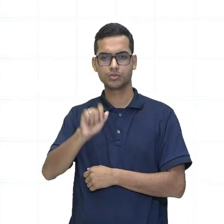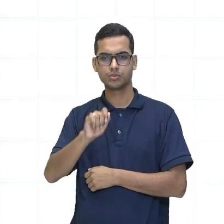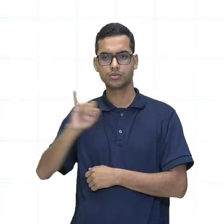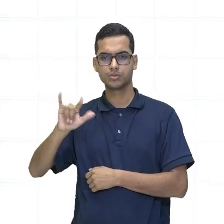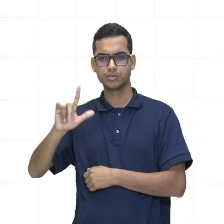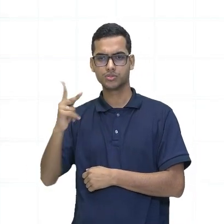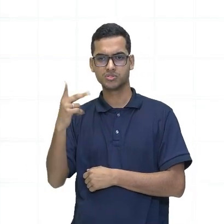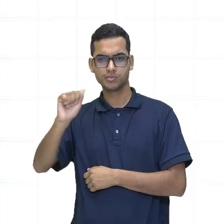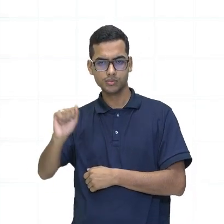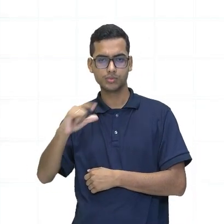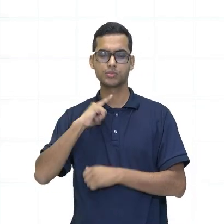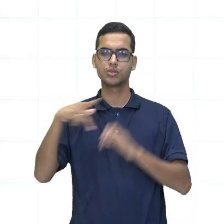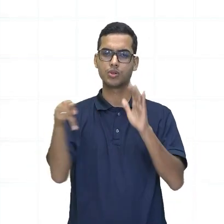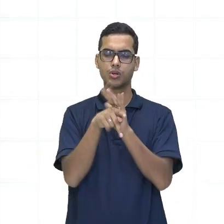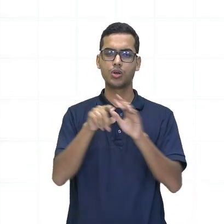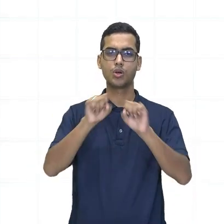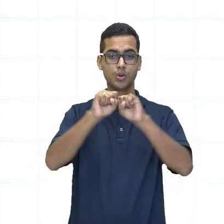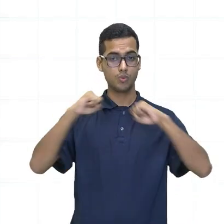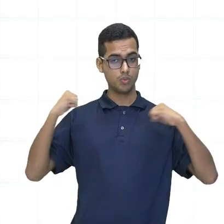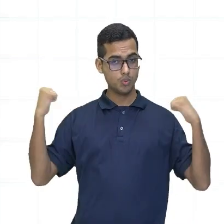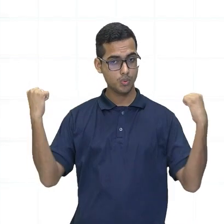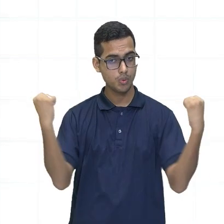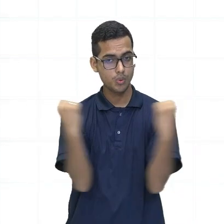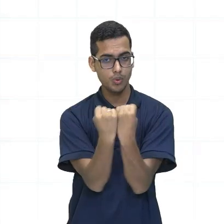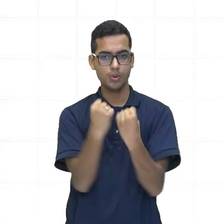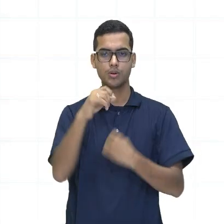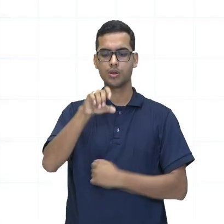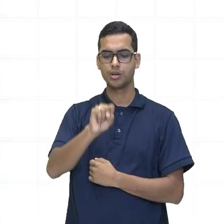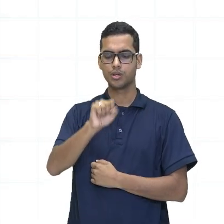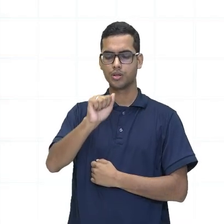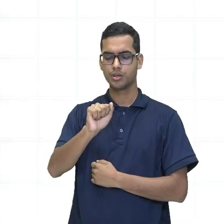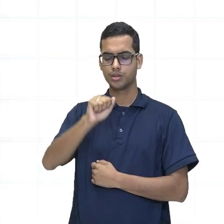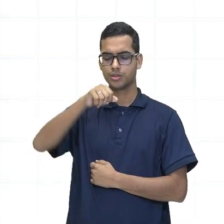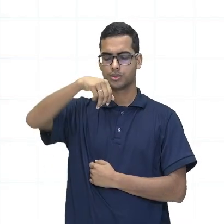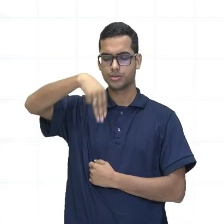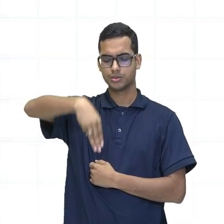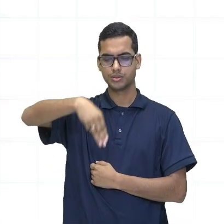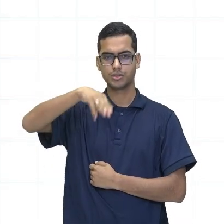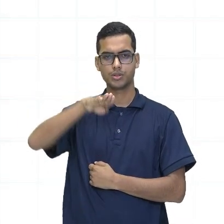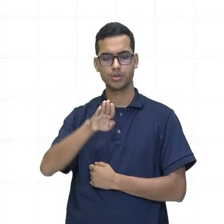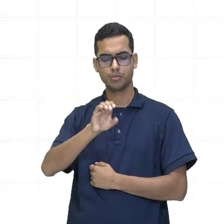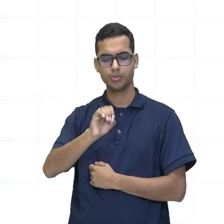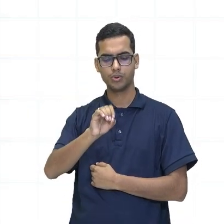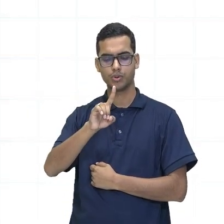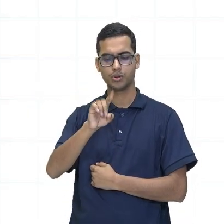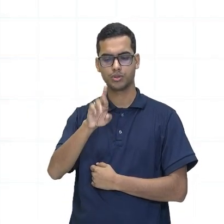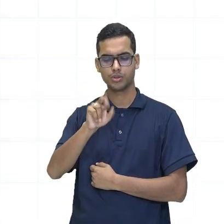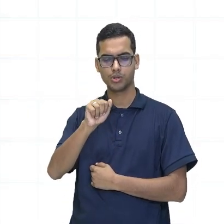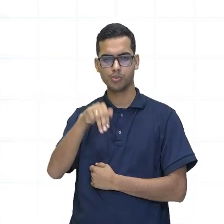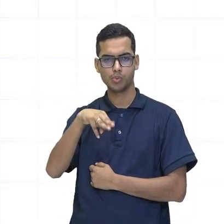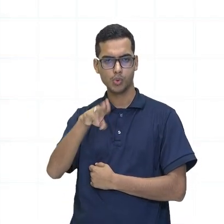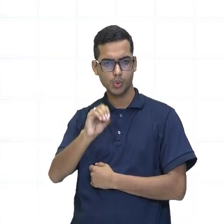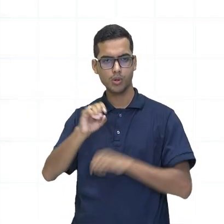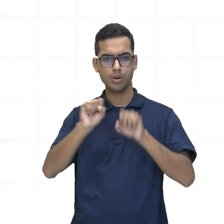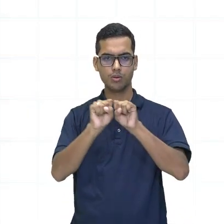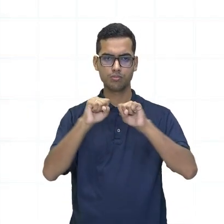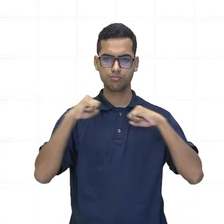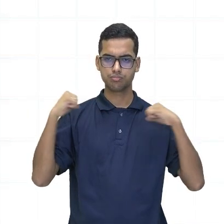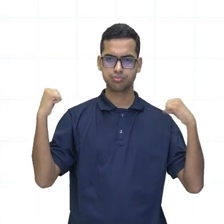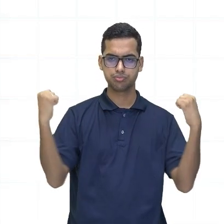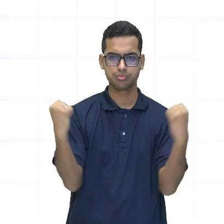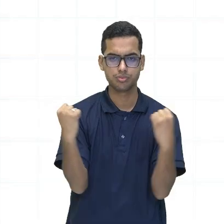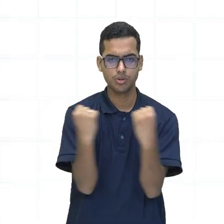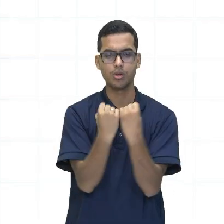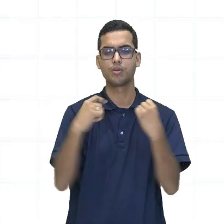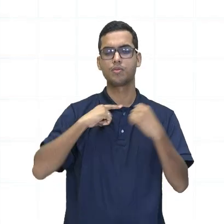temos o Sambódromo, que é um local onde acontece o carnaval, o público